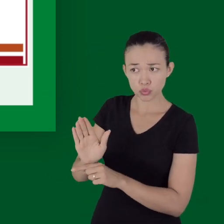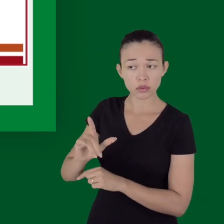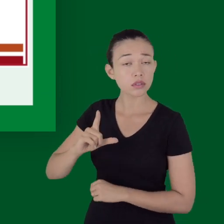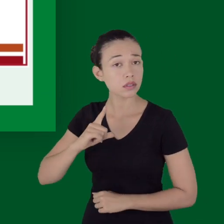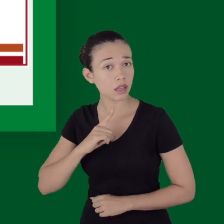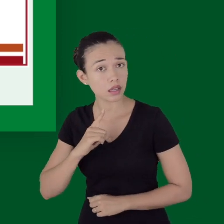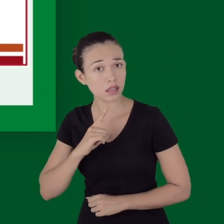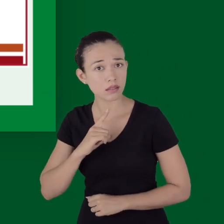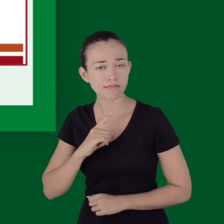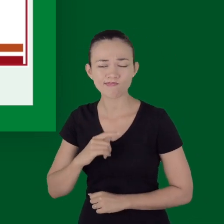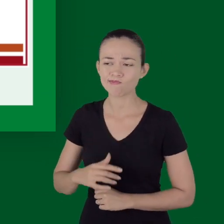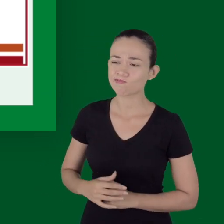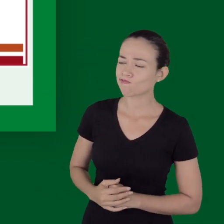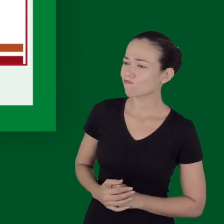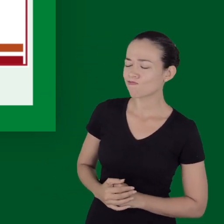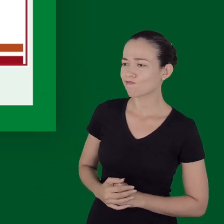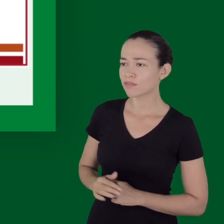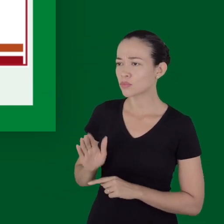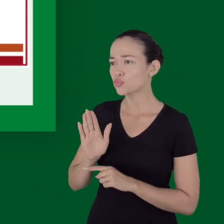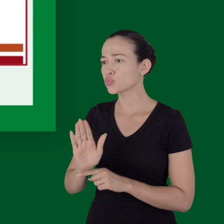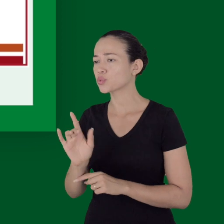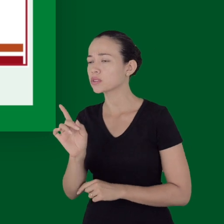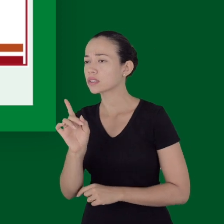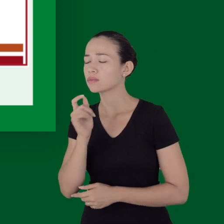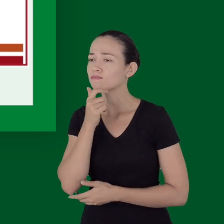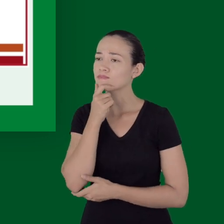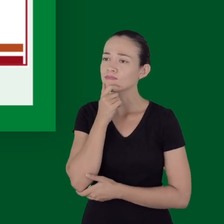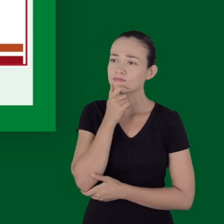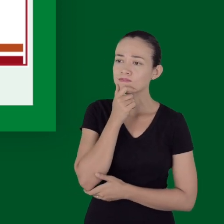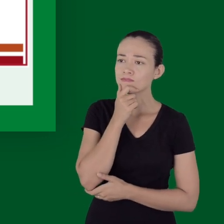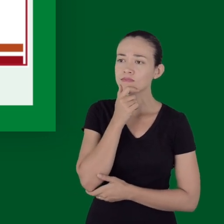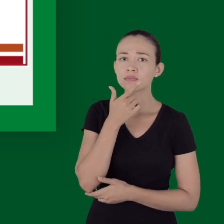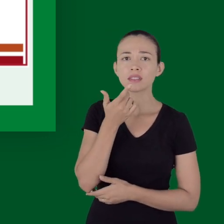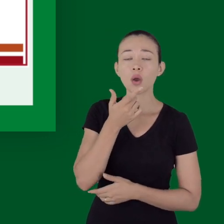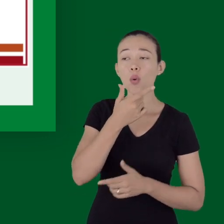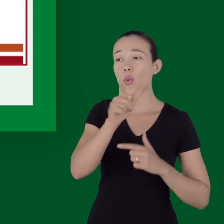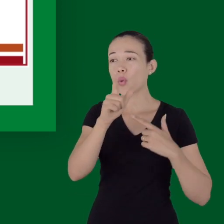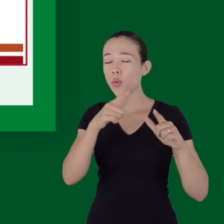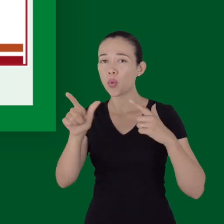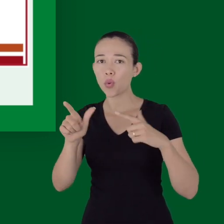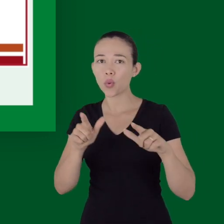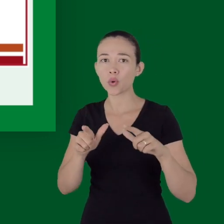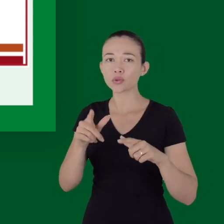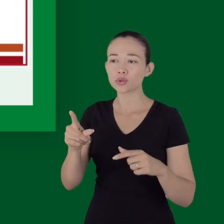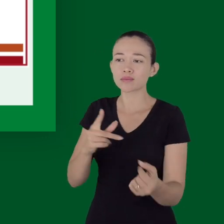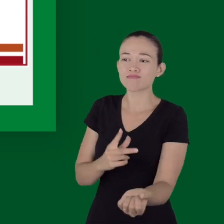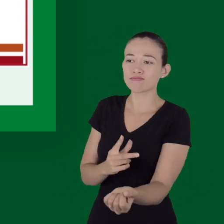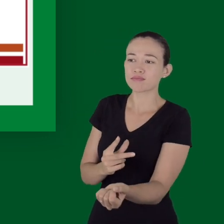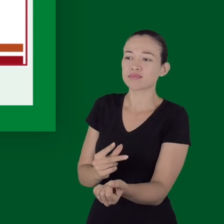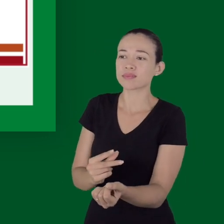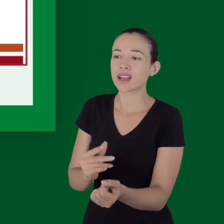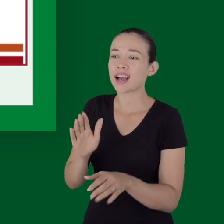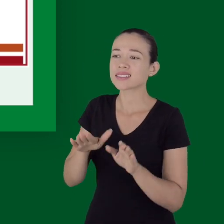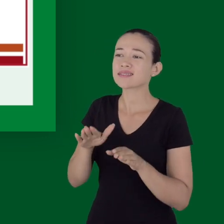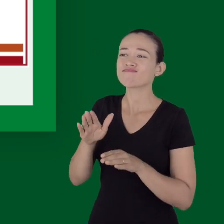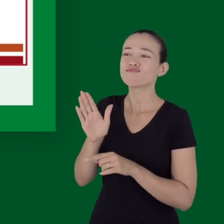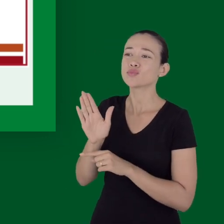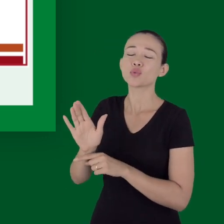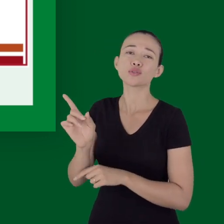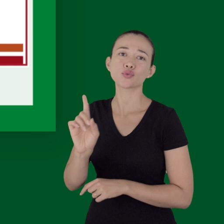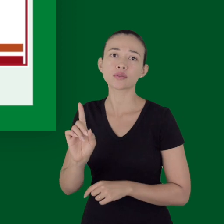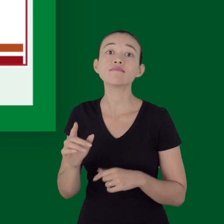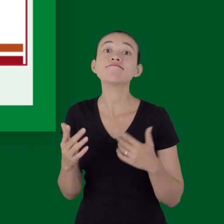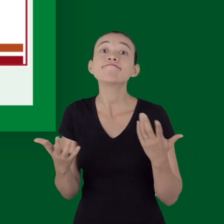gente tem que avaliar se o paciente respondeu à droga, né? Geralmente, quando ele não responde à atropina, não responde à droga, ele não vai responder